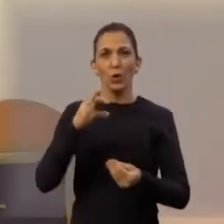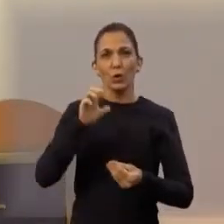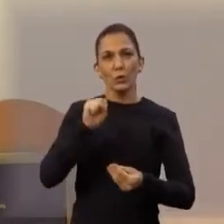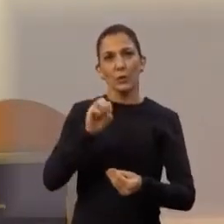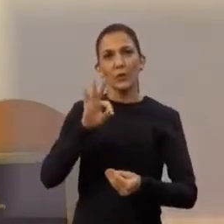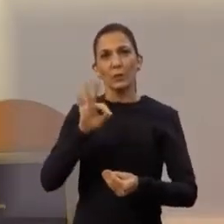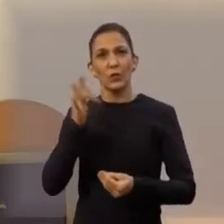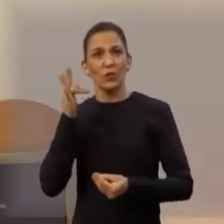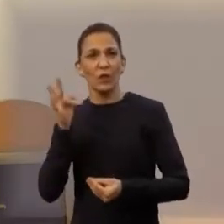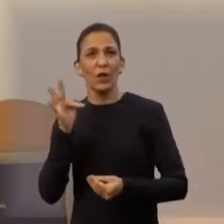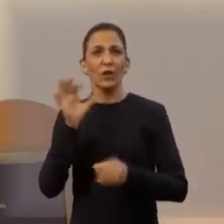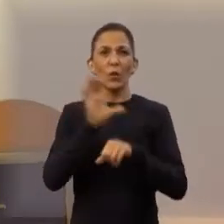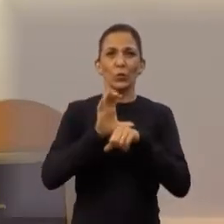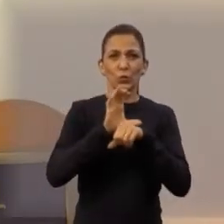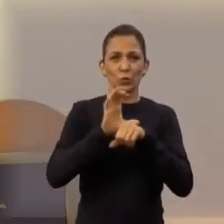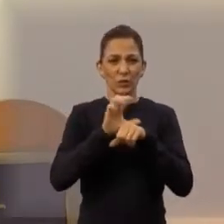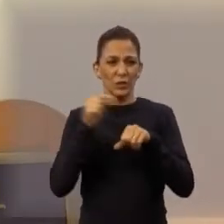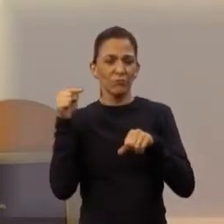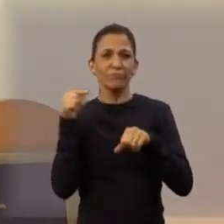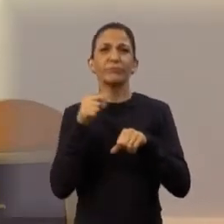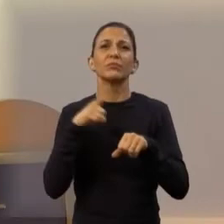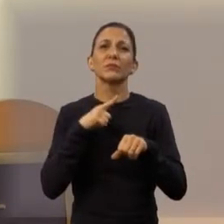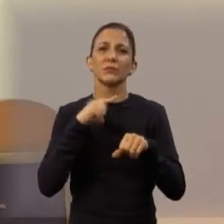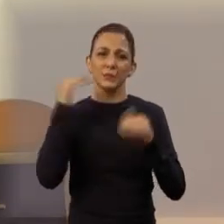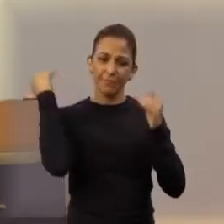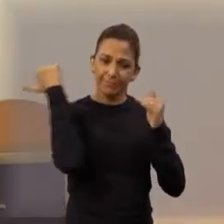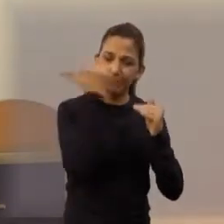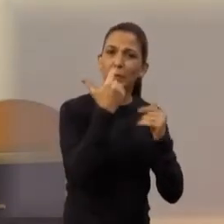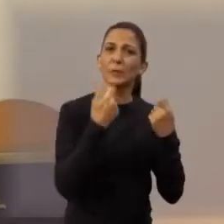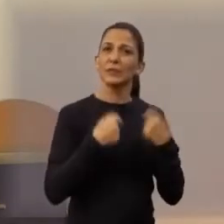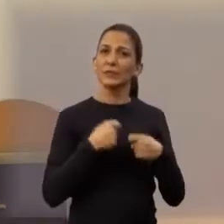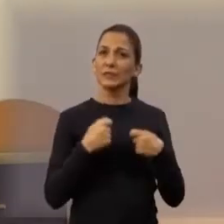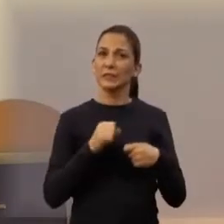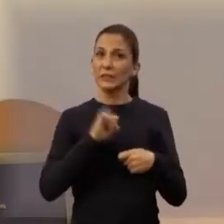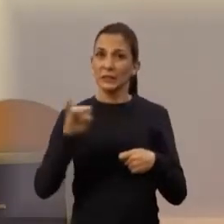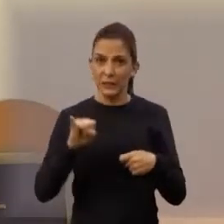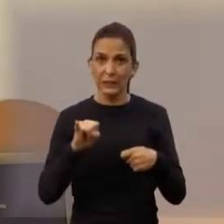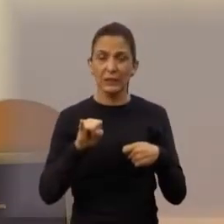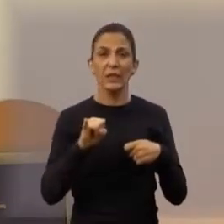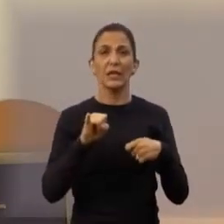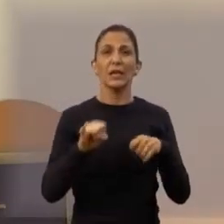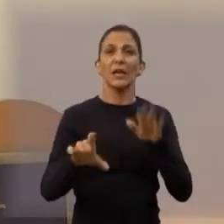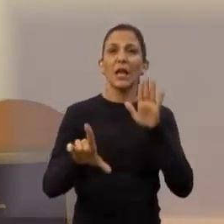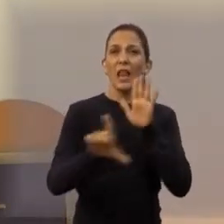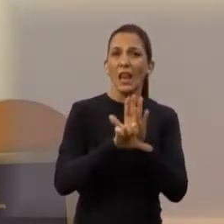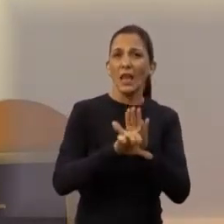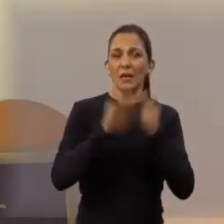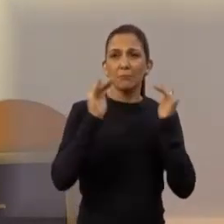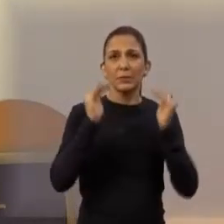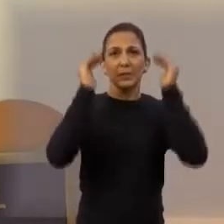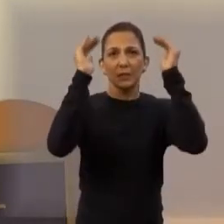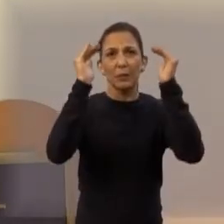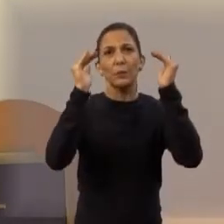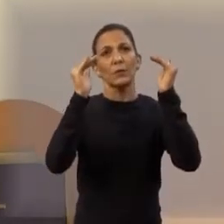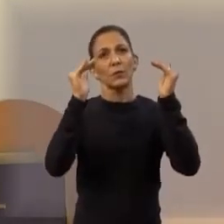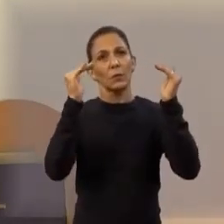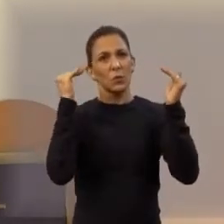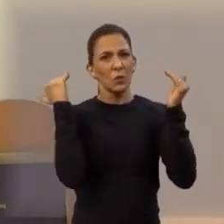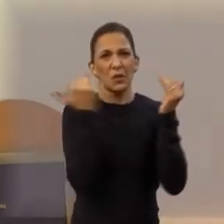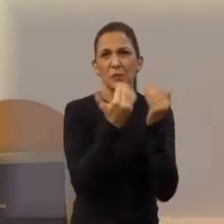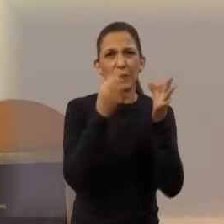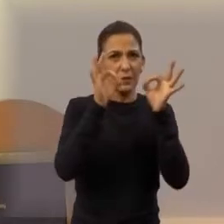São julga confere a Constituição e se não houver a constituição não poderia ser julgado pelo supremo